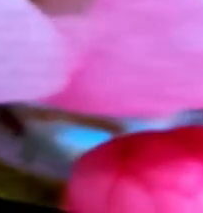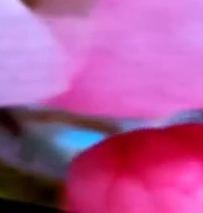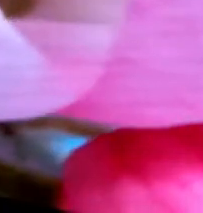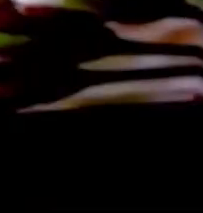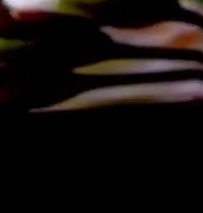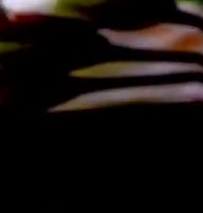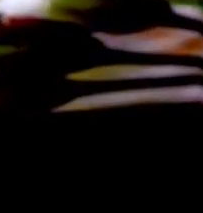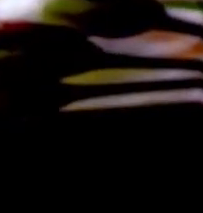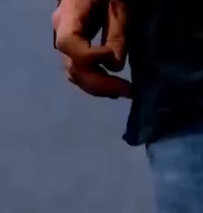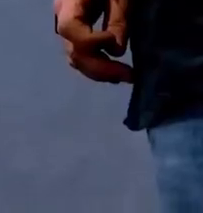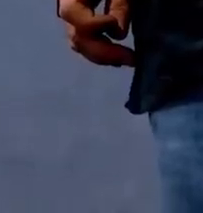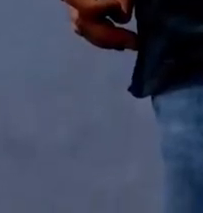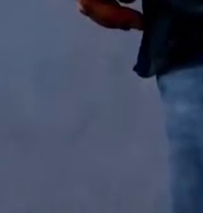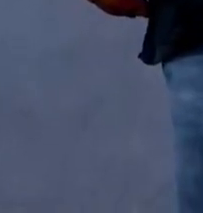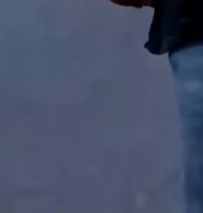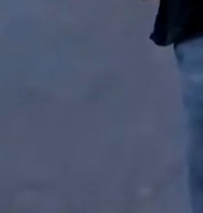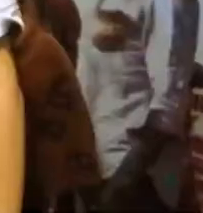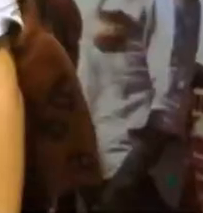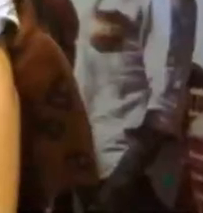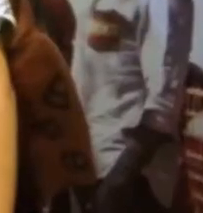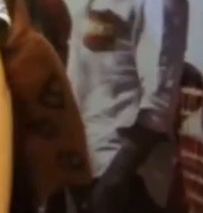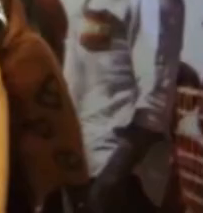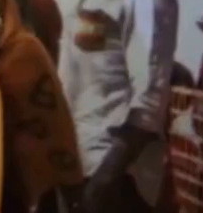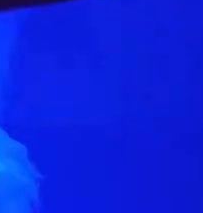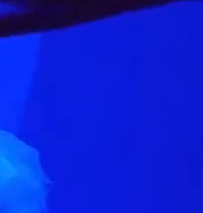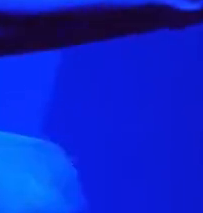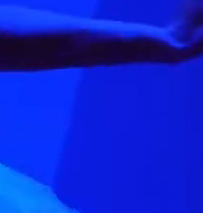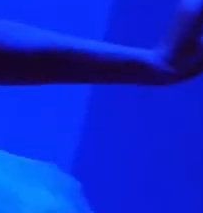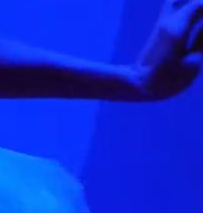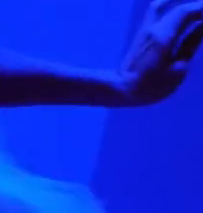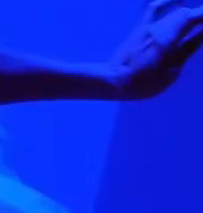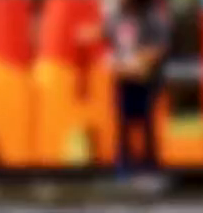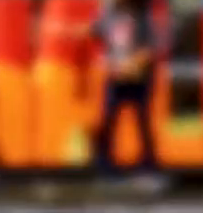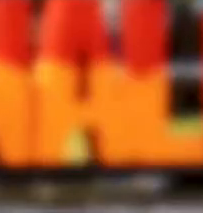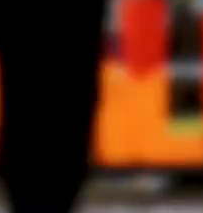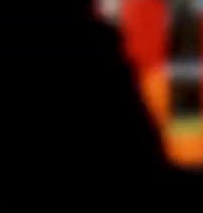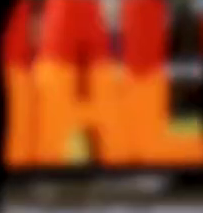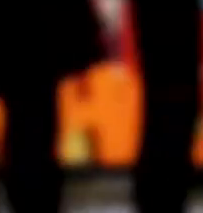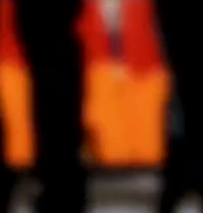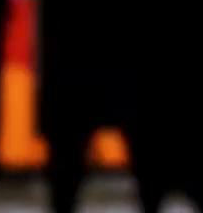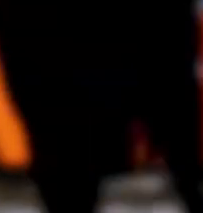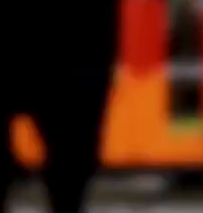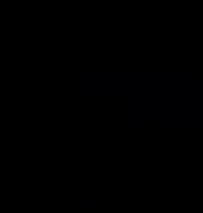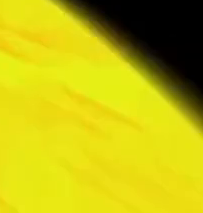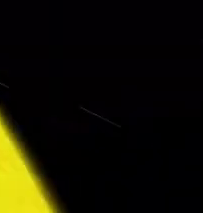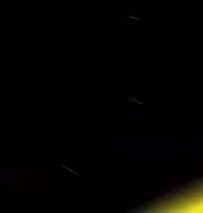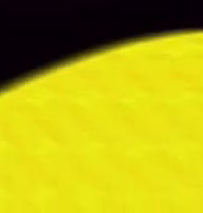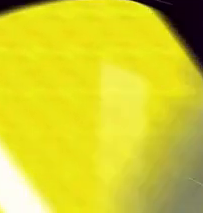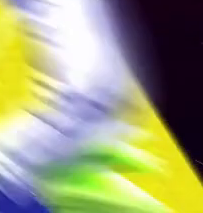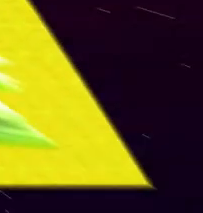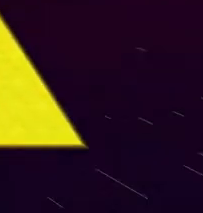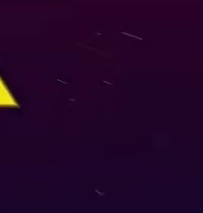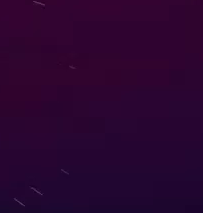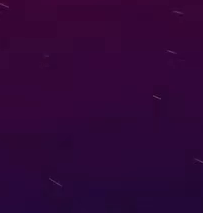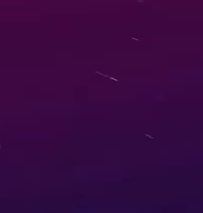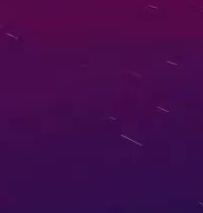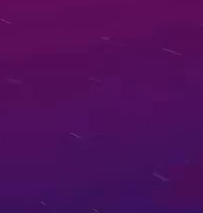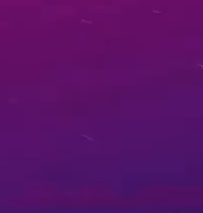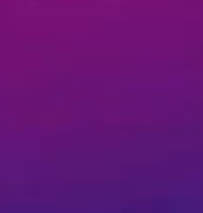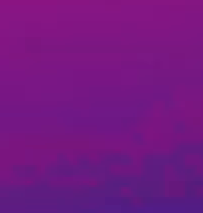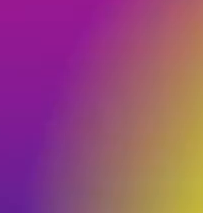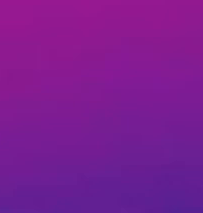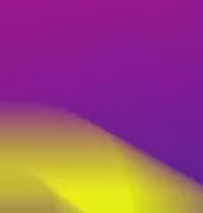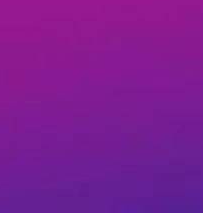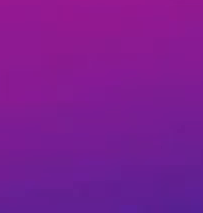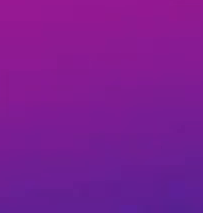a edição especial de 40 anos da Bienal viu irá pensar Suas Emoções Bienal do Livro